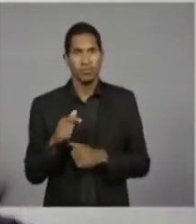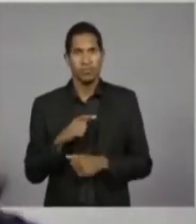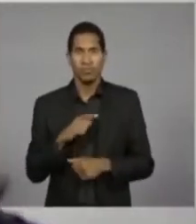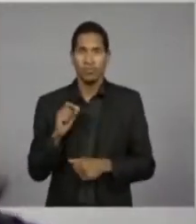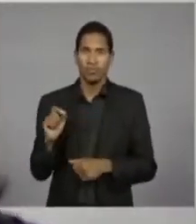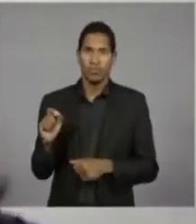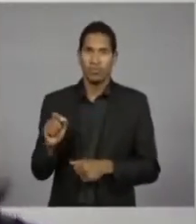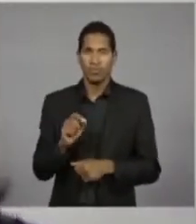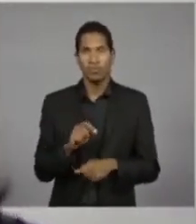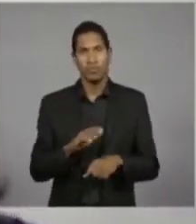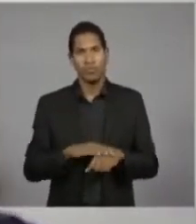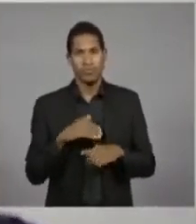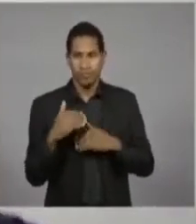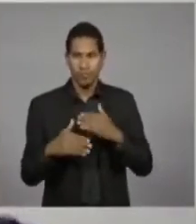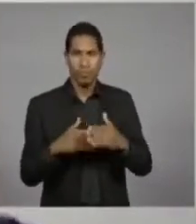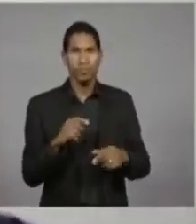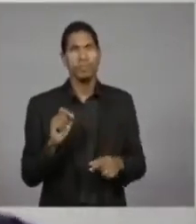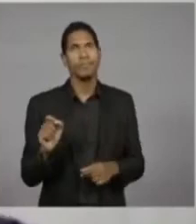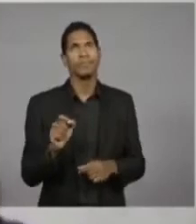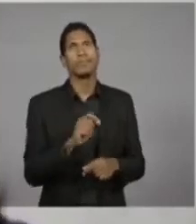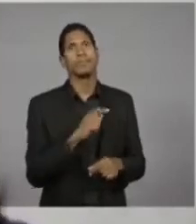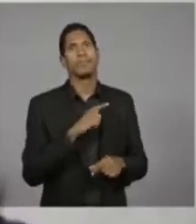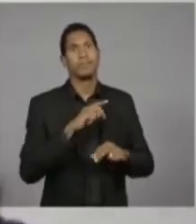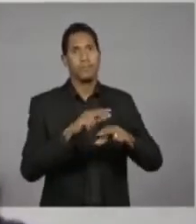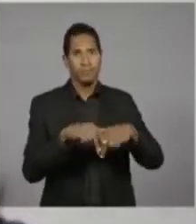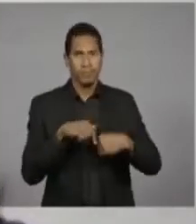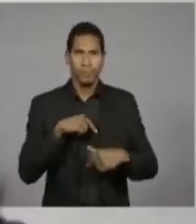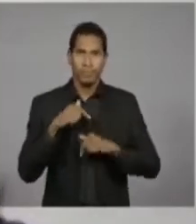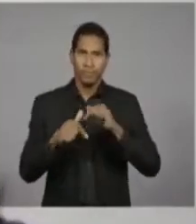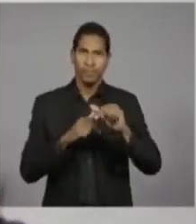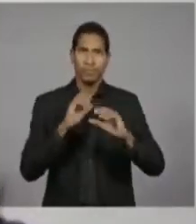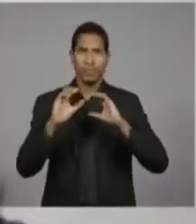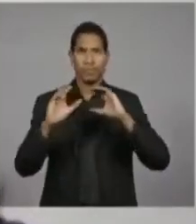própria condução, e em grande medida por causa do trabalho de